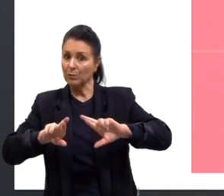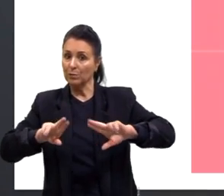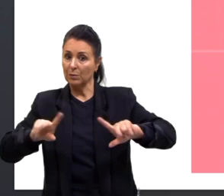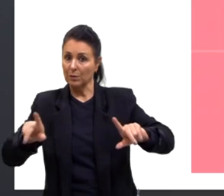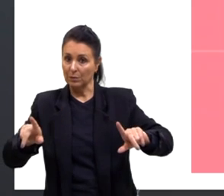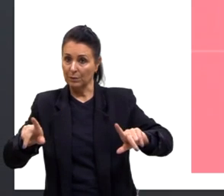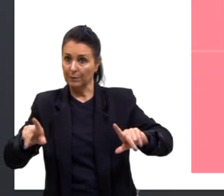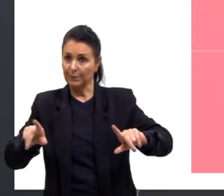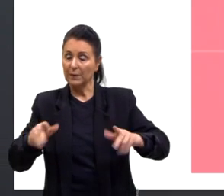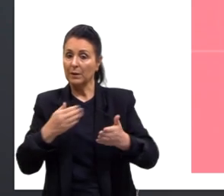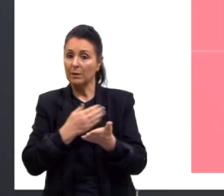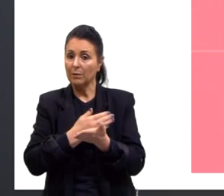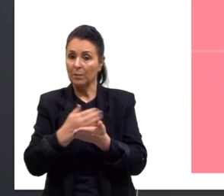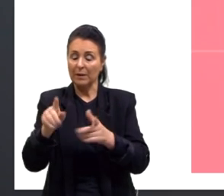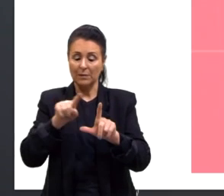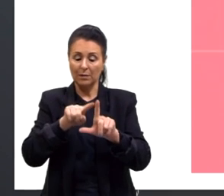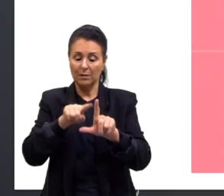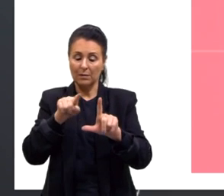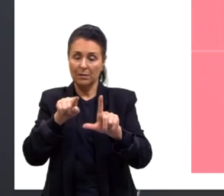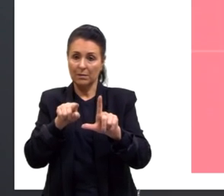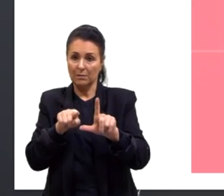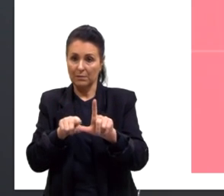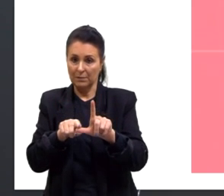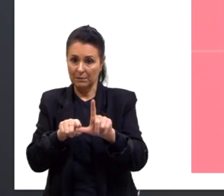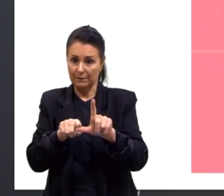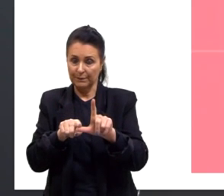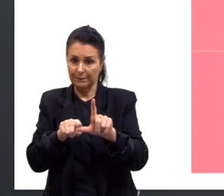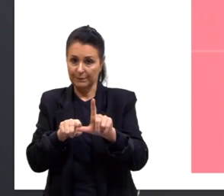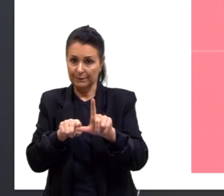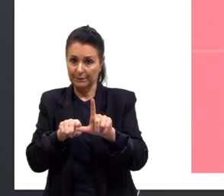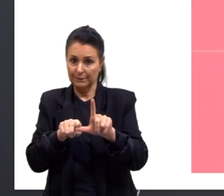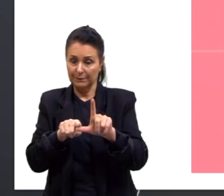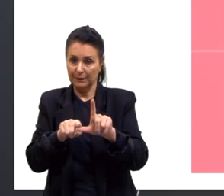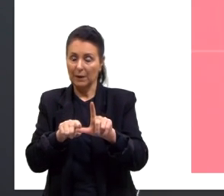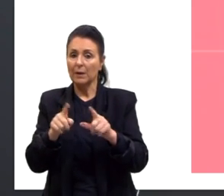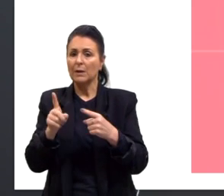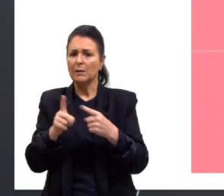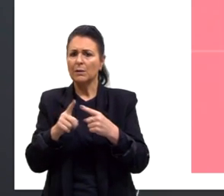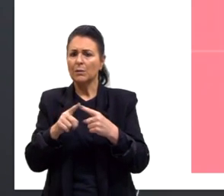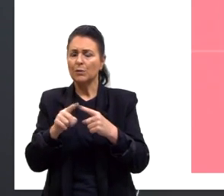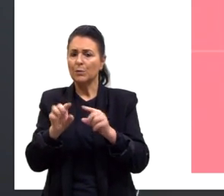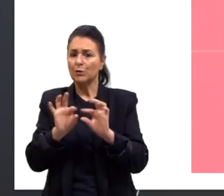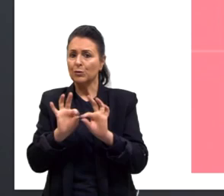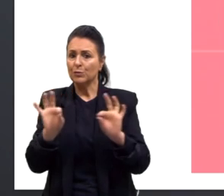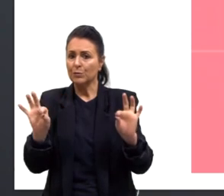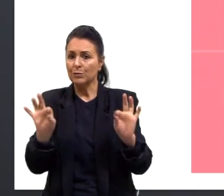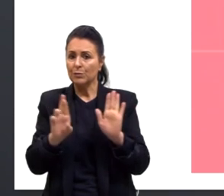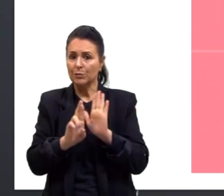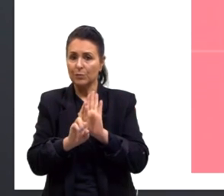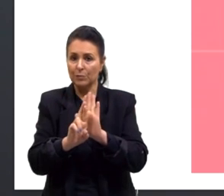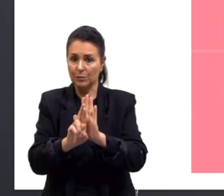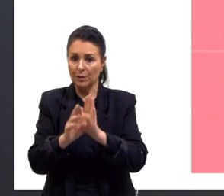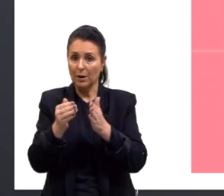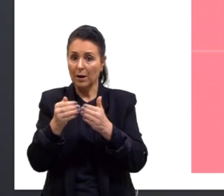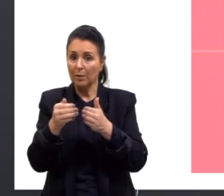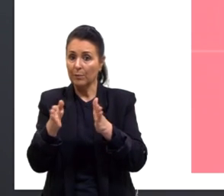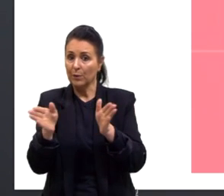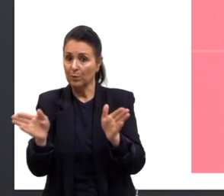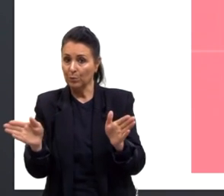e aqui então os ângulos ângulos são tipo de medida que representa a abertura